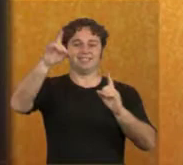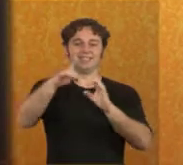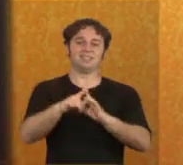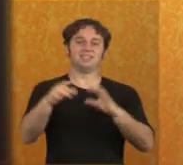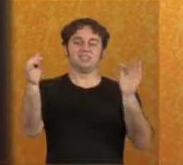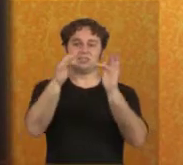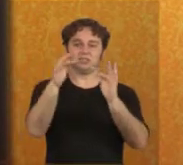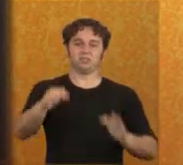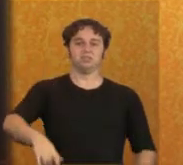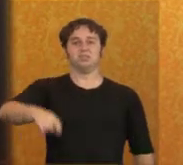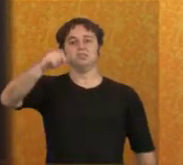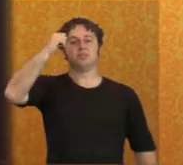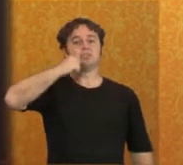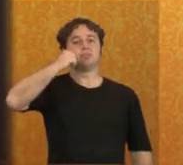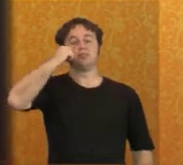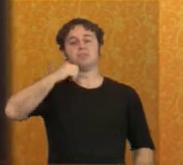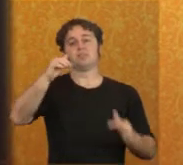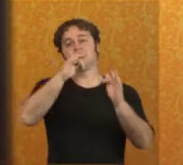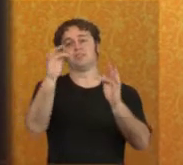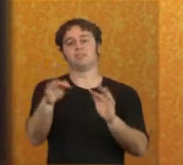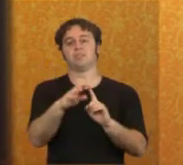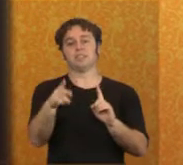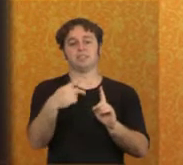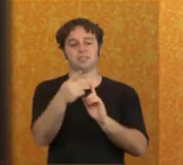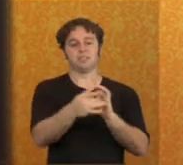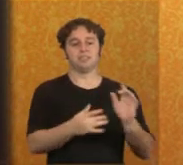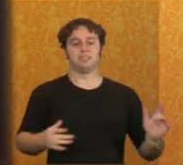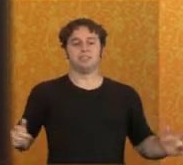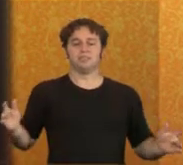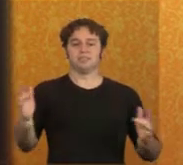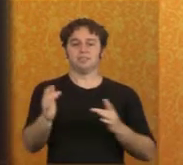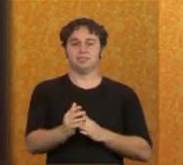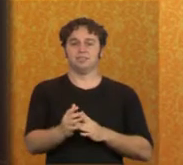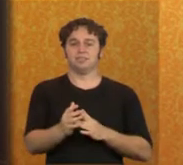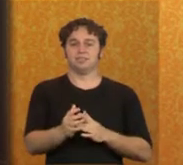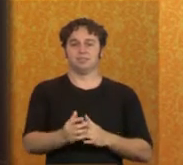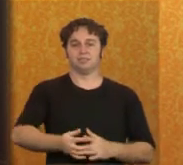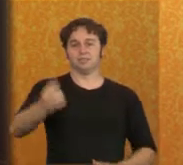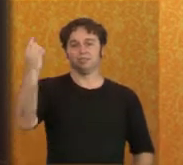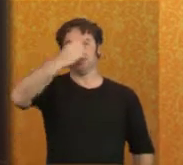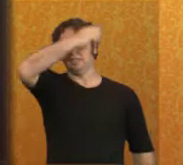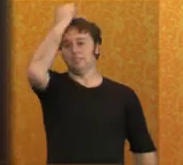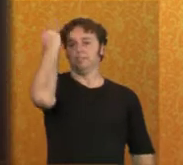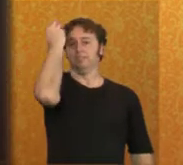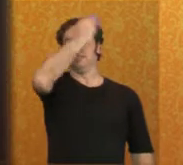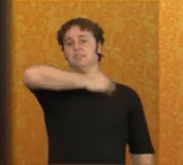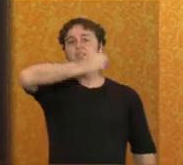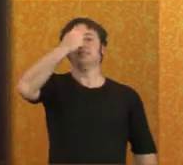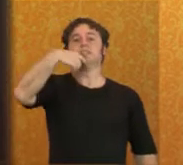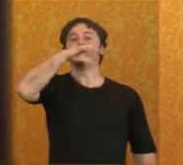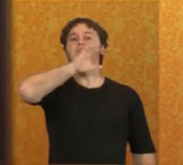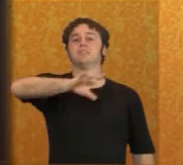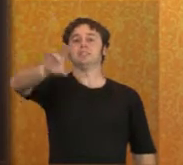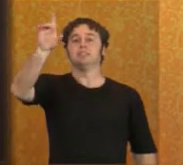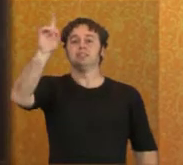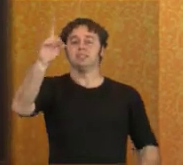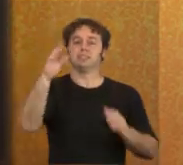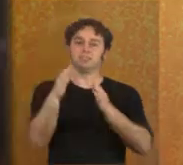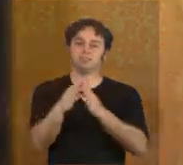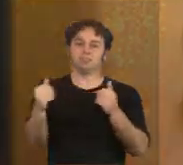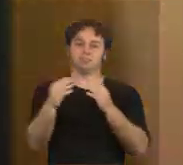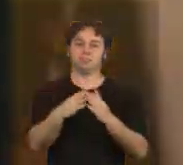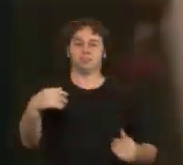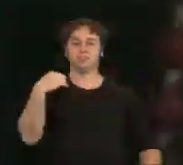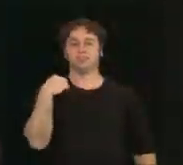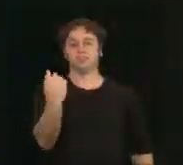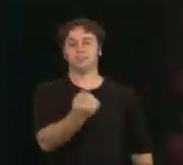Maria, cheia de graça, o Senhor é convosco. Bendita sois vós entre as mulheres, e bendito é o fruto do vosso ventre, Jesus.